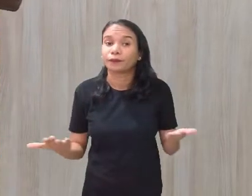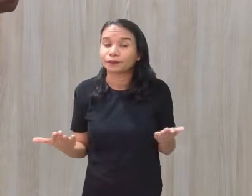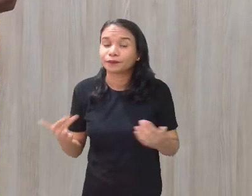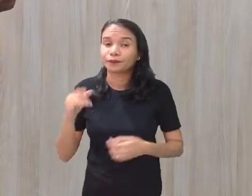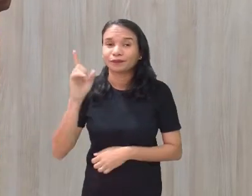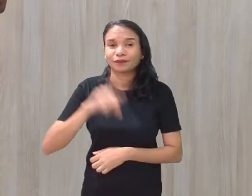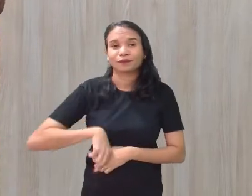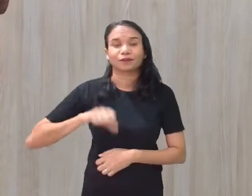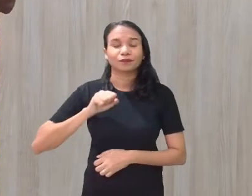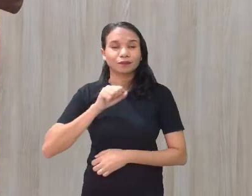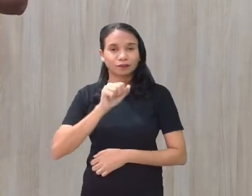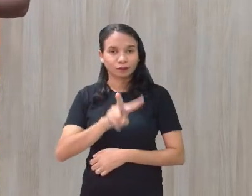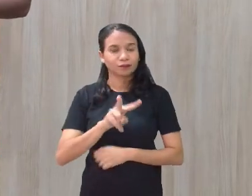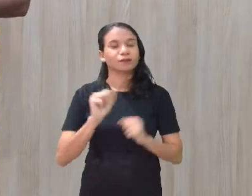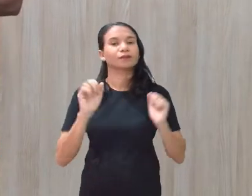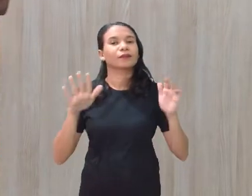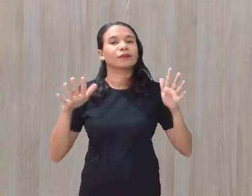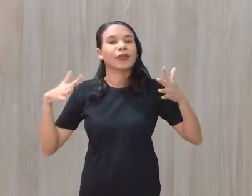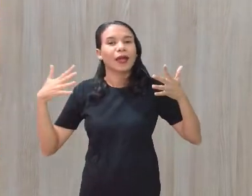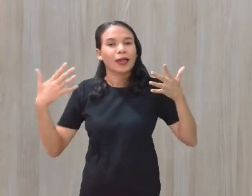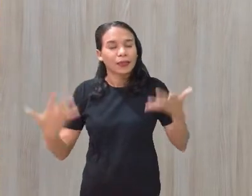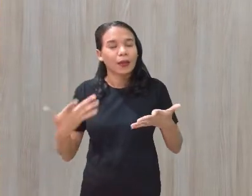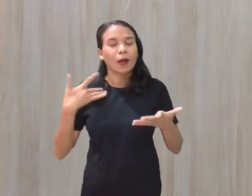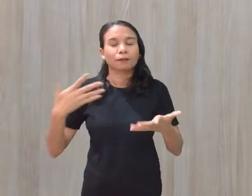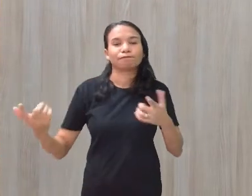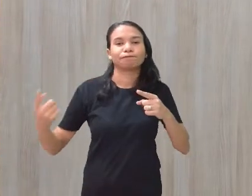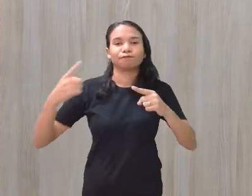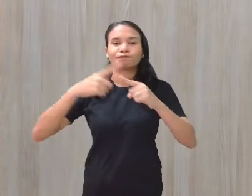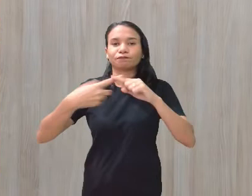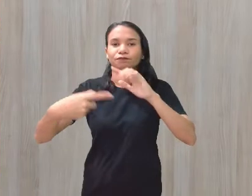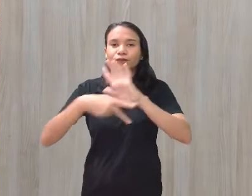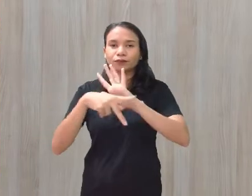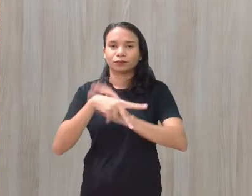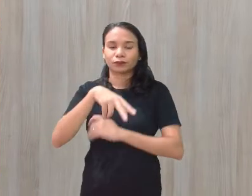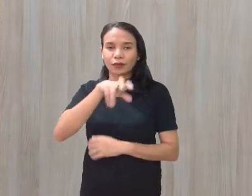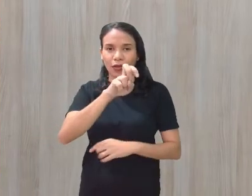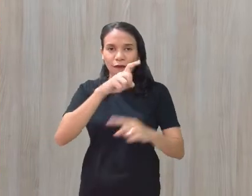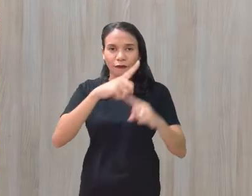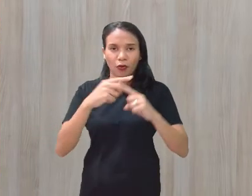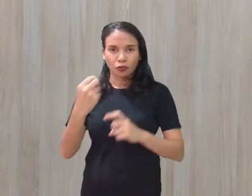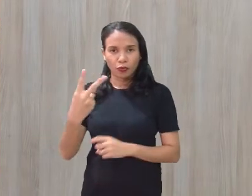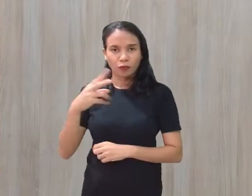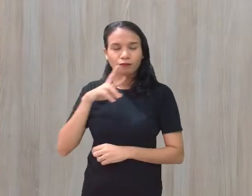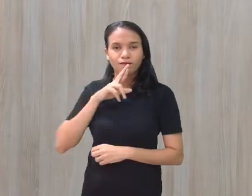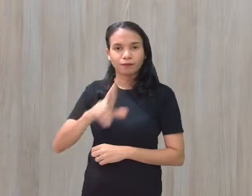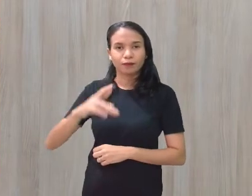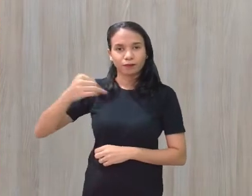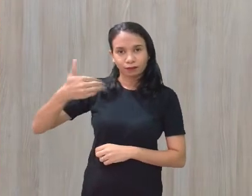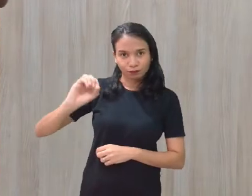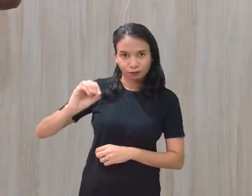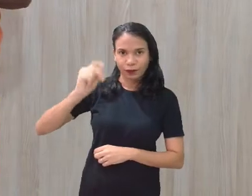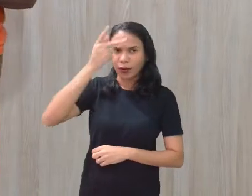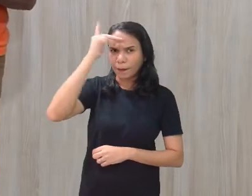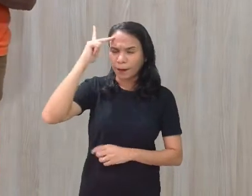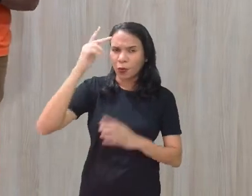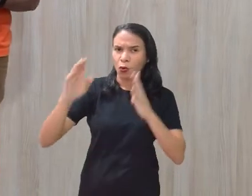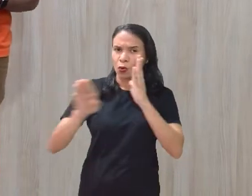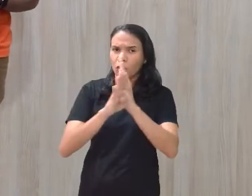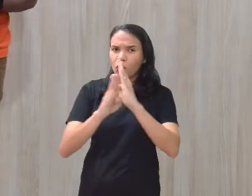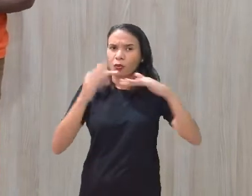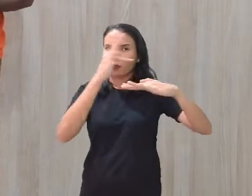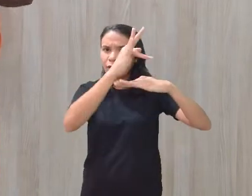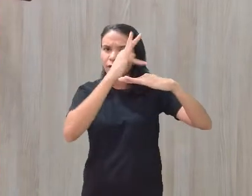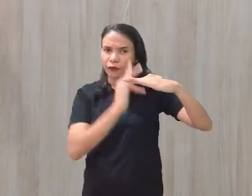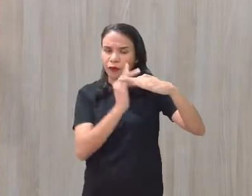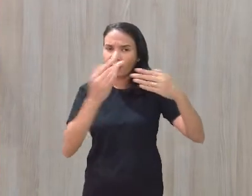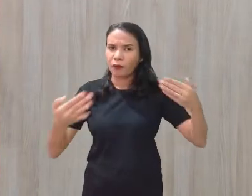igual a 2. Então, eu multipliquei o 5 por 2 para dar igual a 10. E para você encontrar uma fração